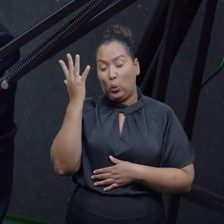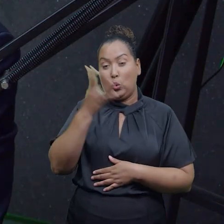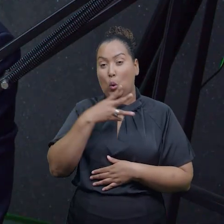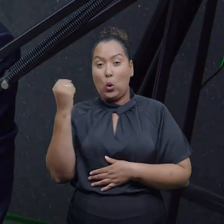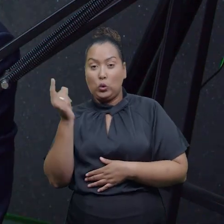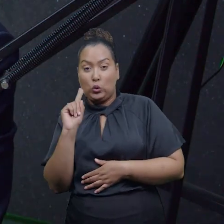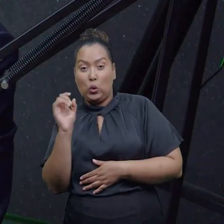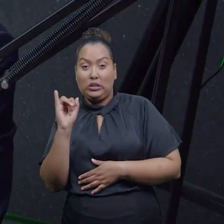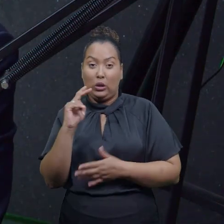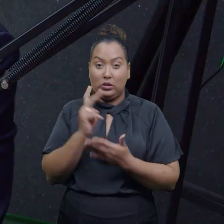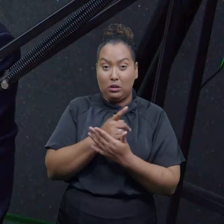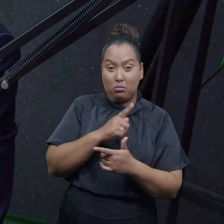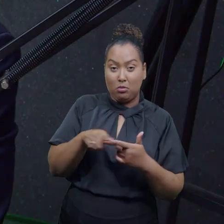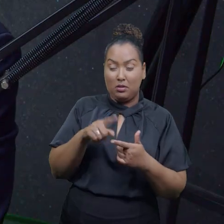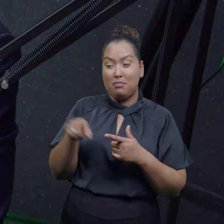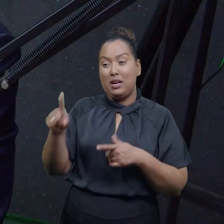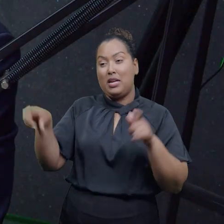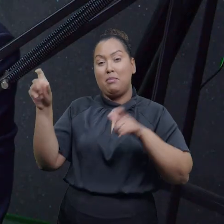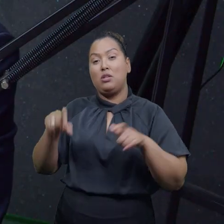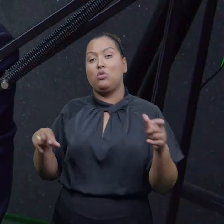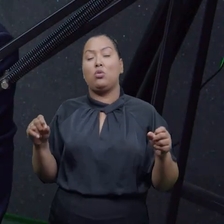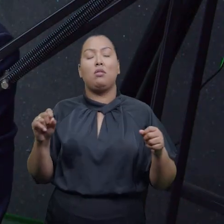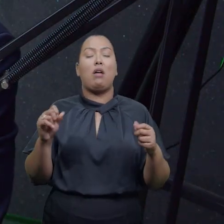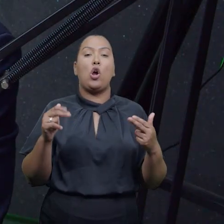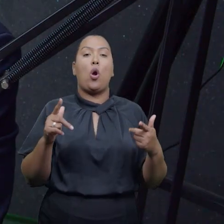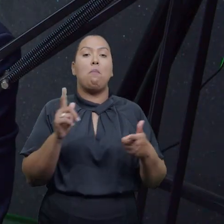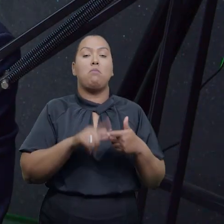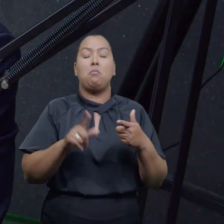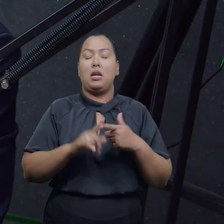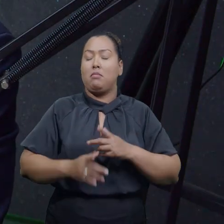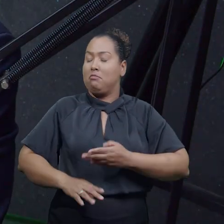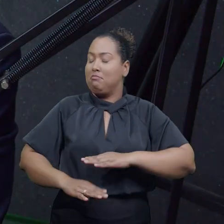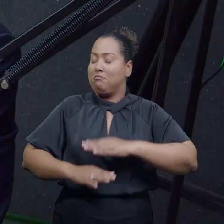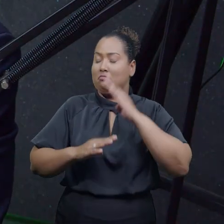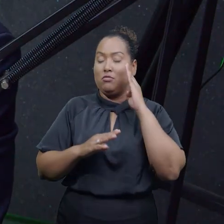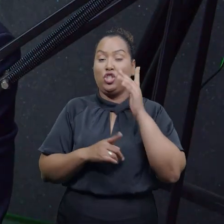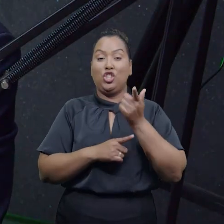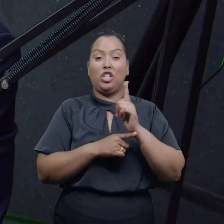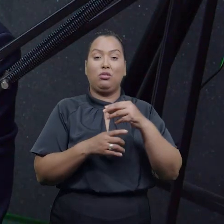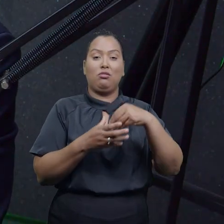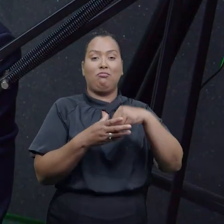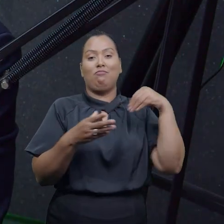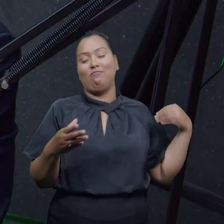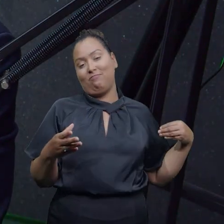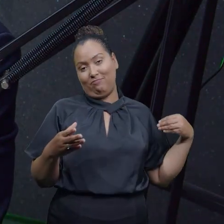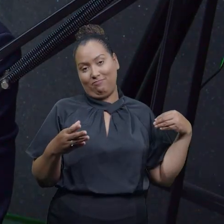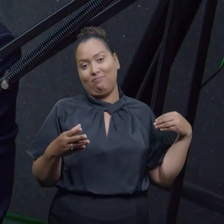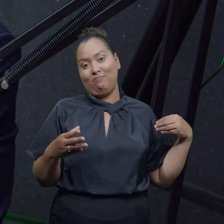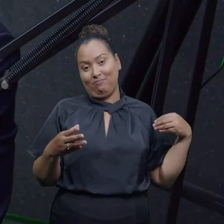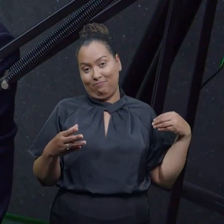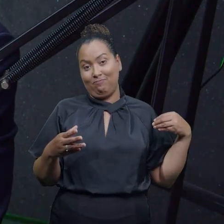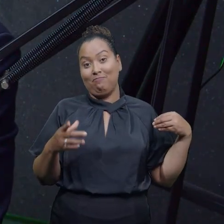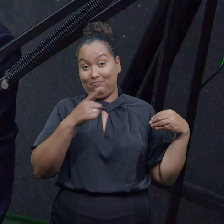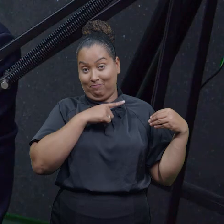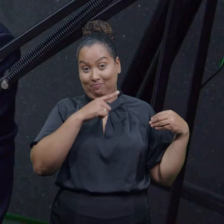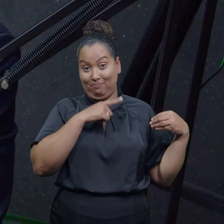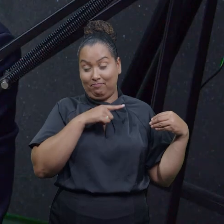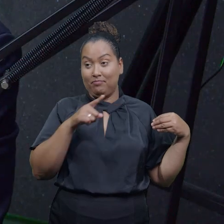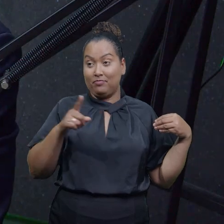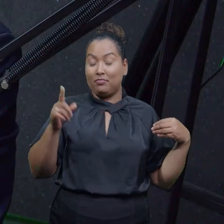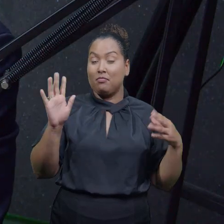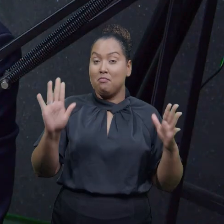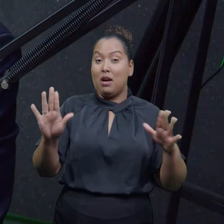são eles, não é o gestor. Então, claro que eles têm também todo o interesse em em que a coisa evolua, que o serviço flua,